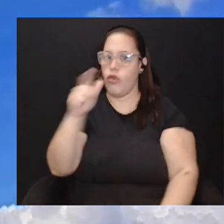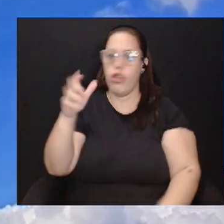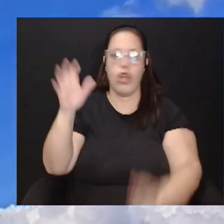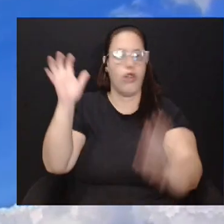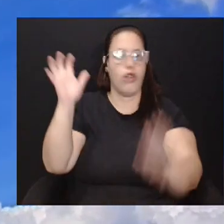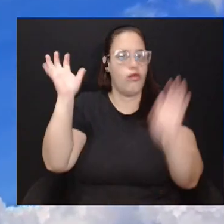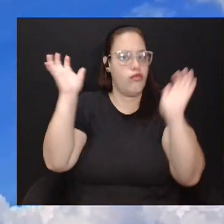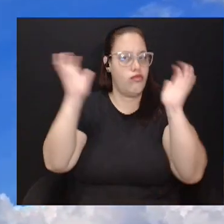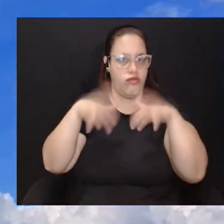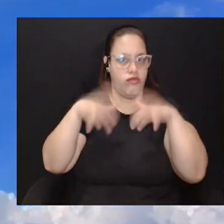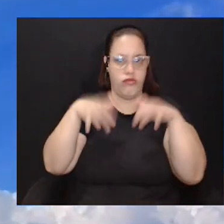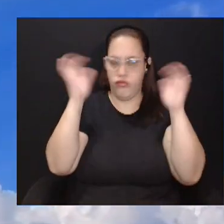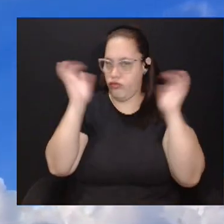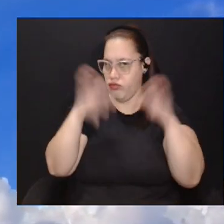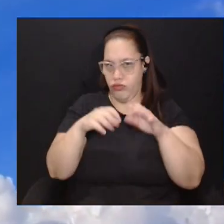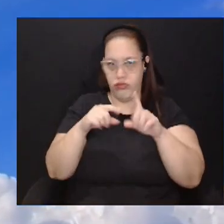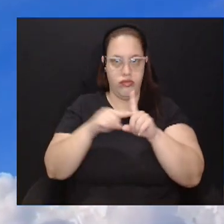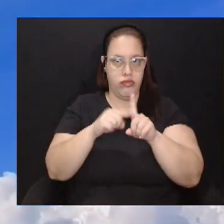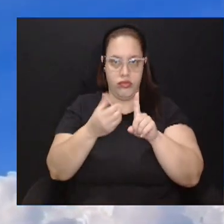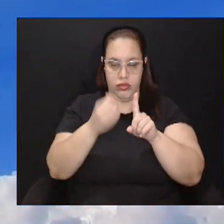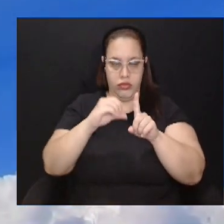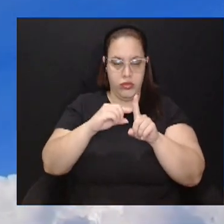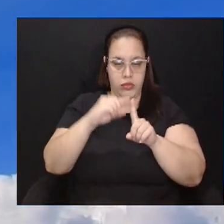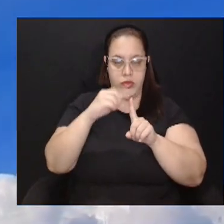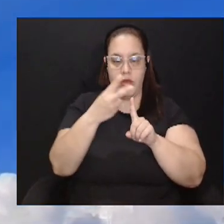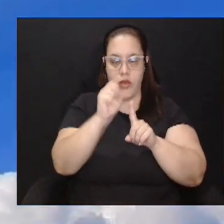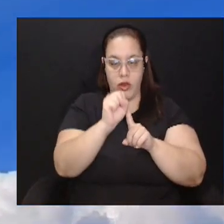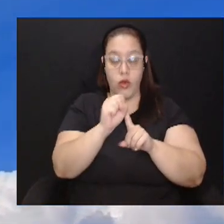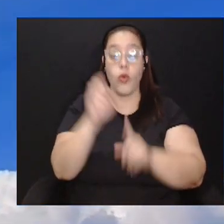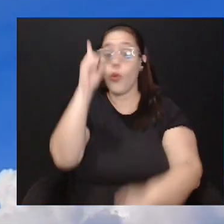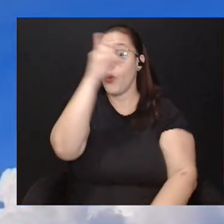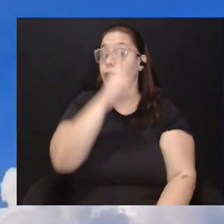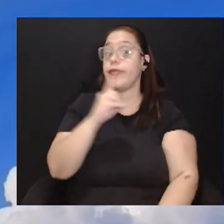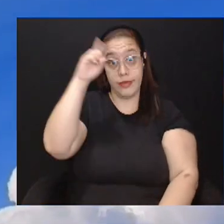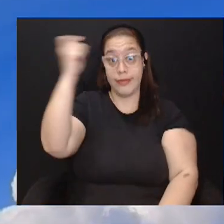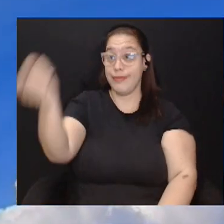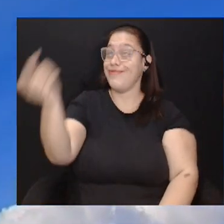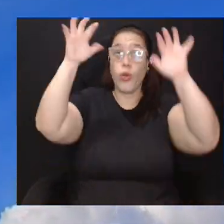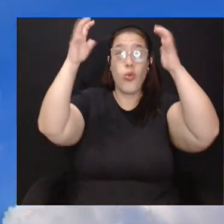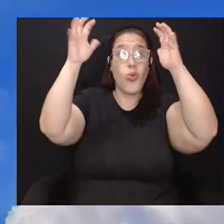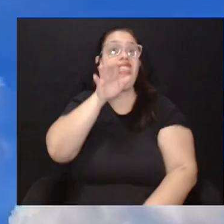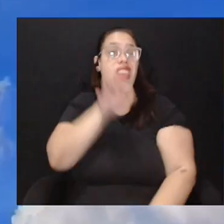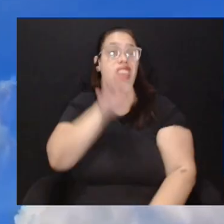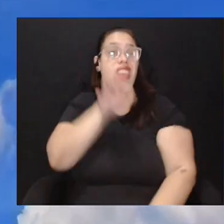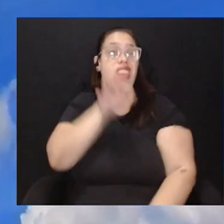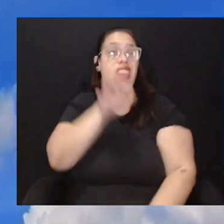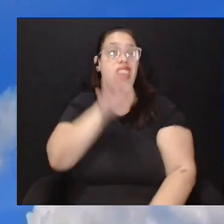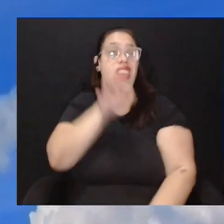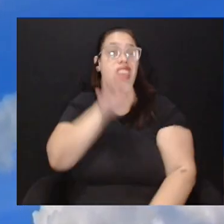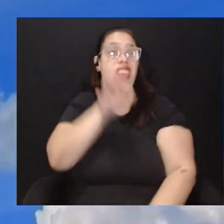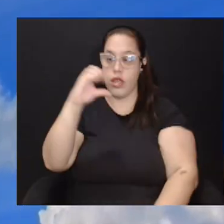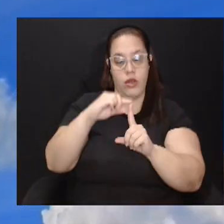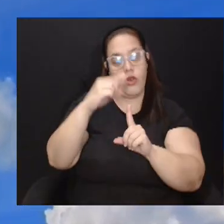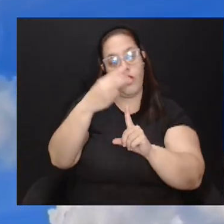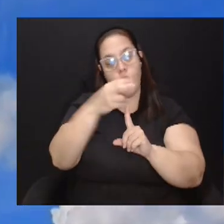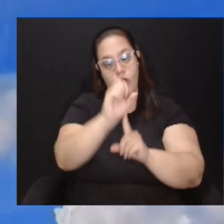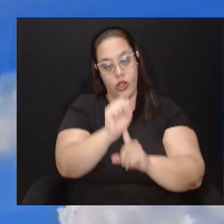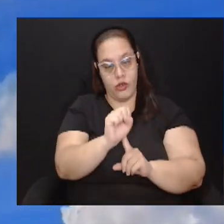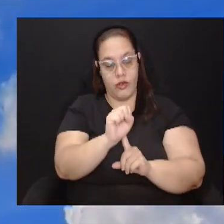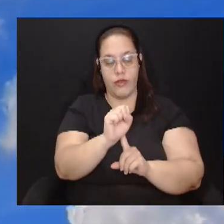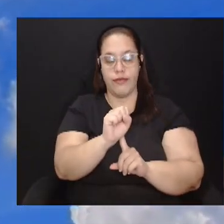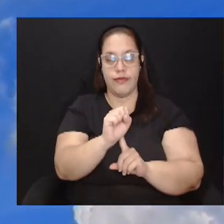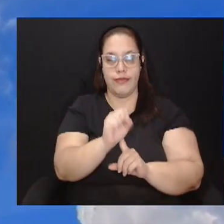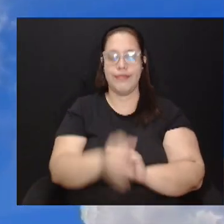noite a nebulosidade diminui, céu estrelado com mínima de 19 e máxima de 29 graus.